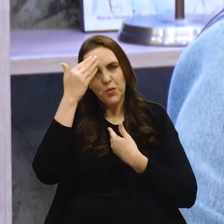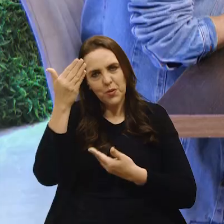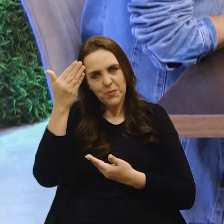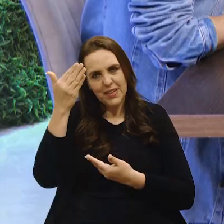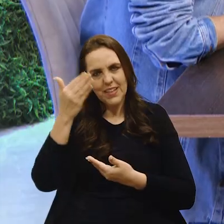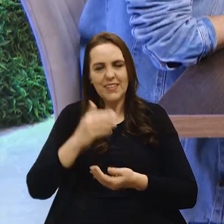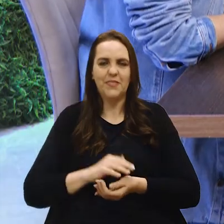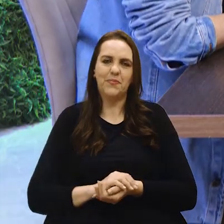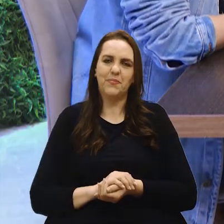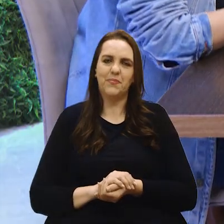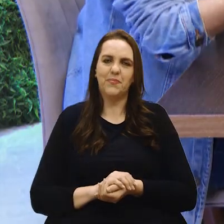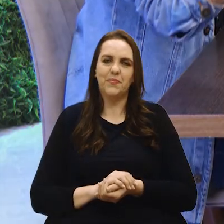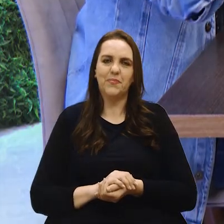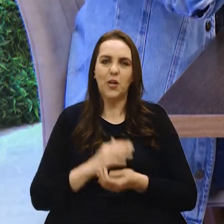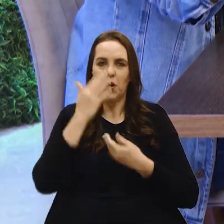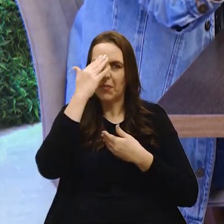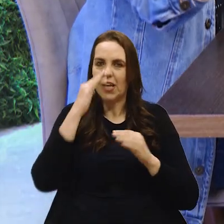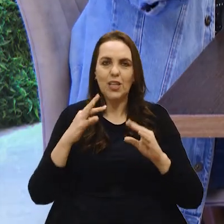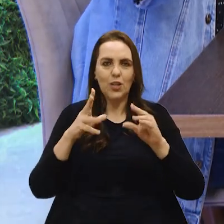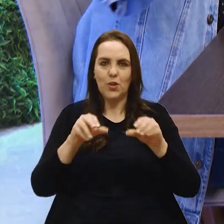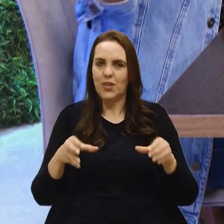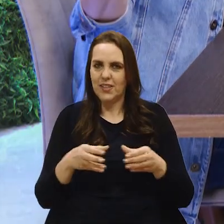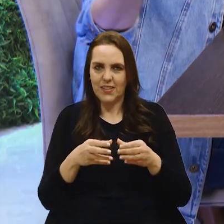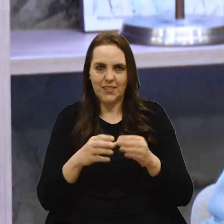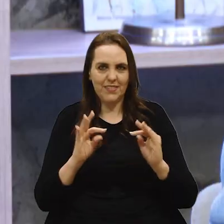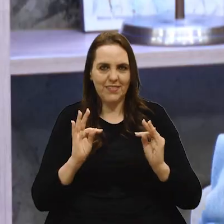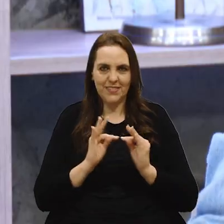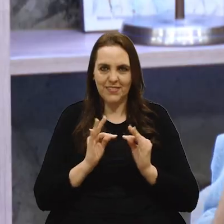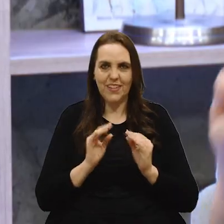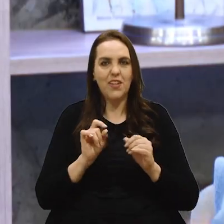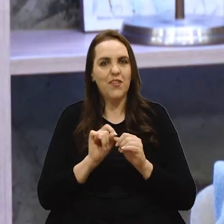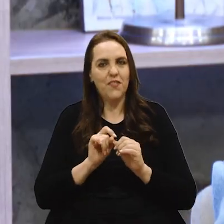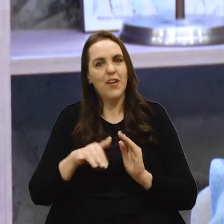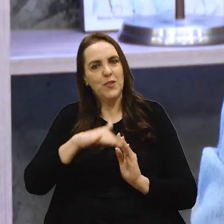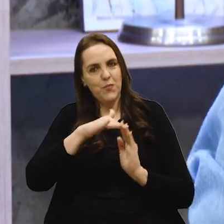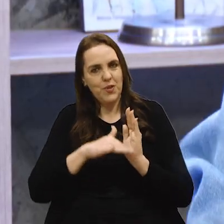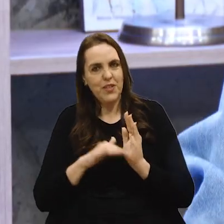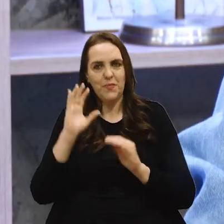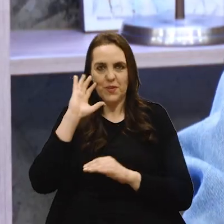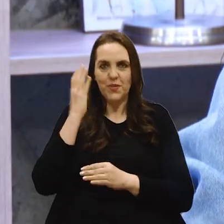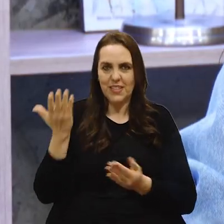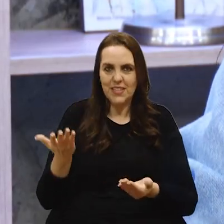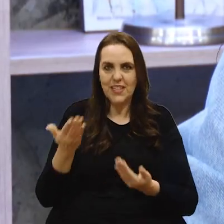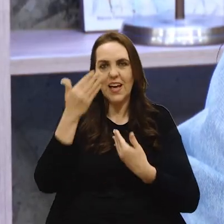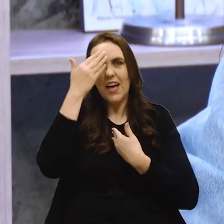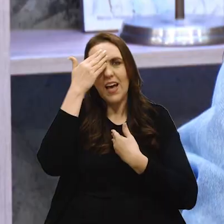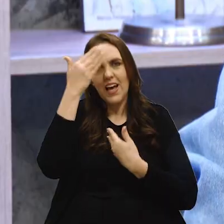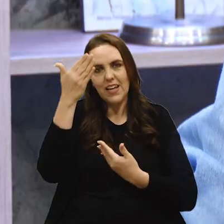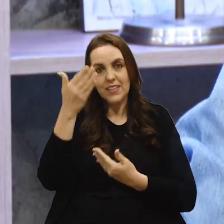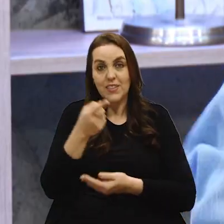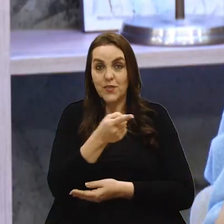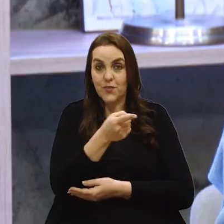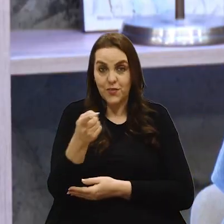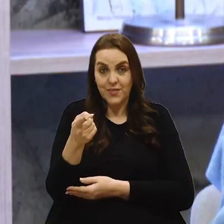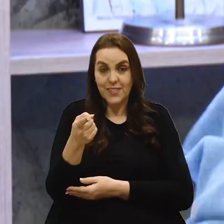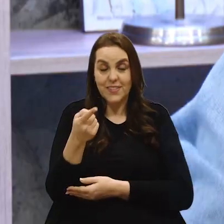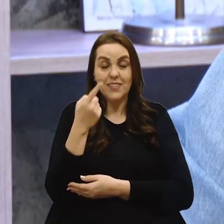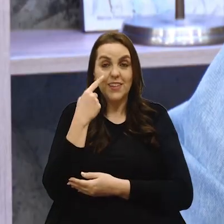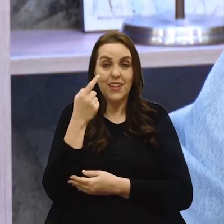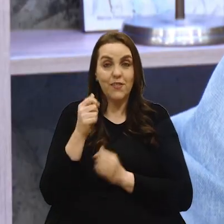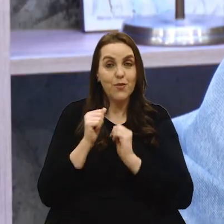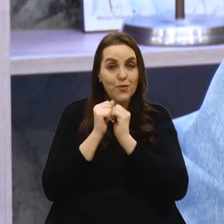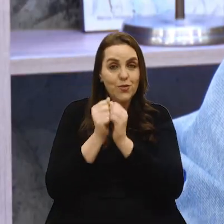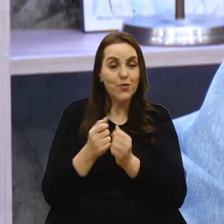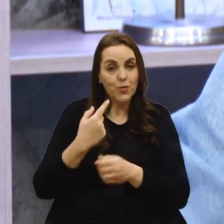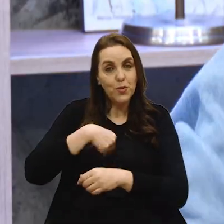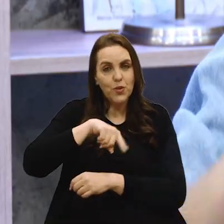muito obrigada. Obrigada a toda a equipe técnica que faz esse programa acontecer. E agradecer você que